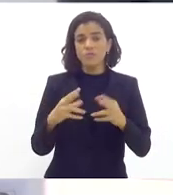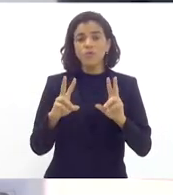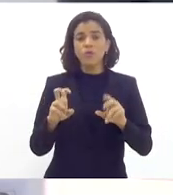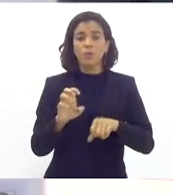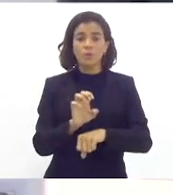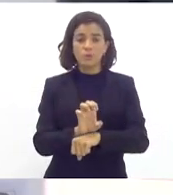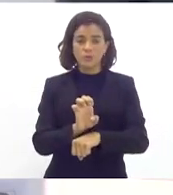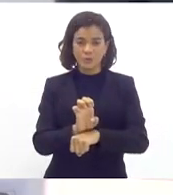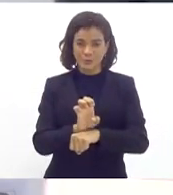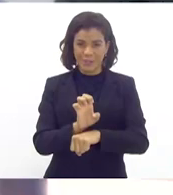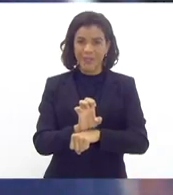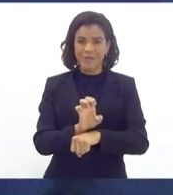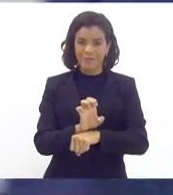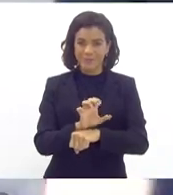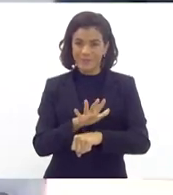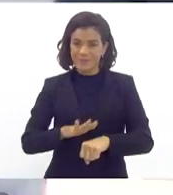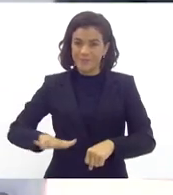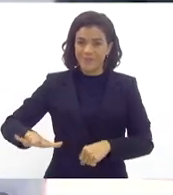Estado, né?